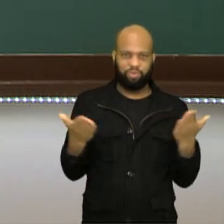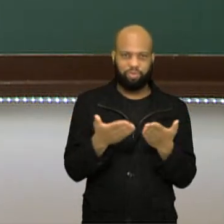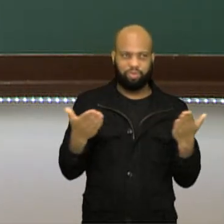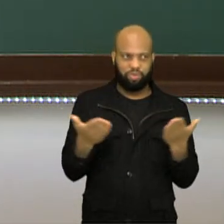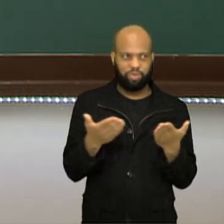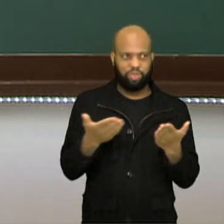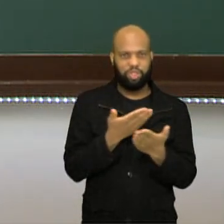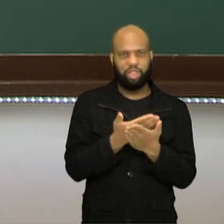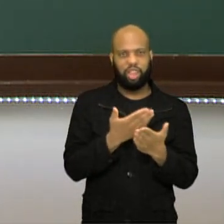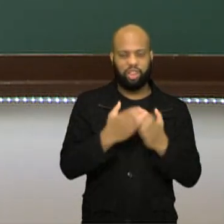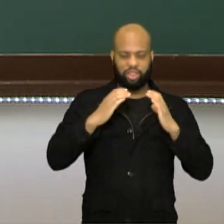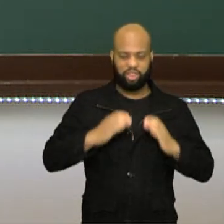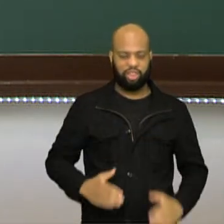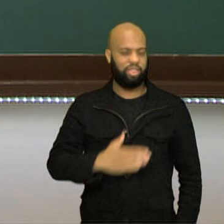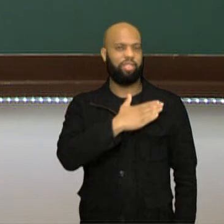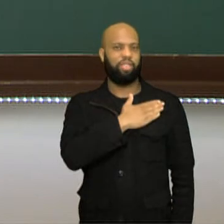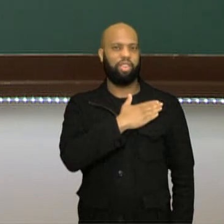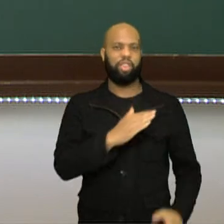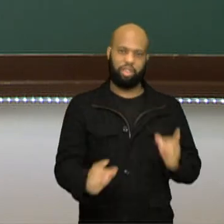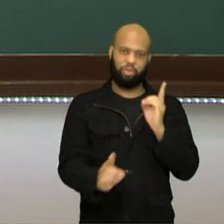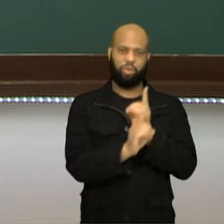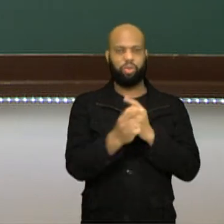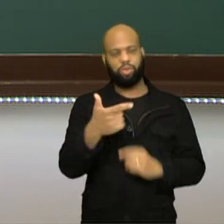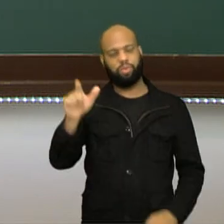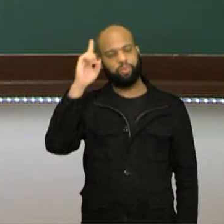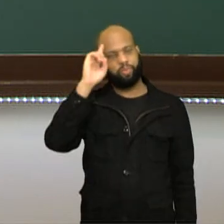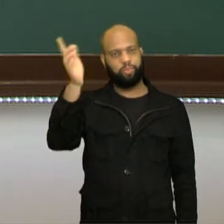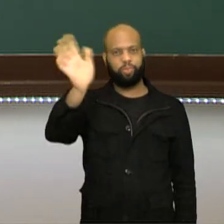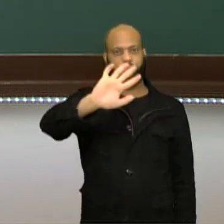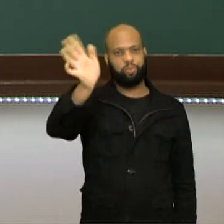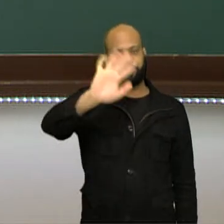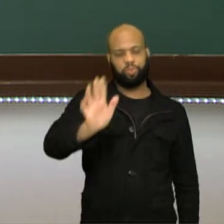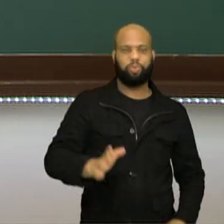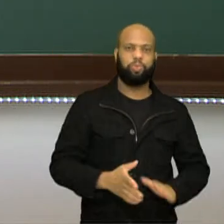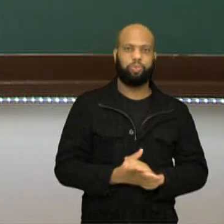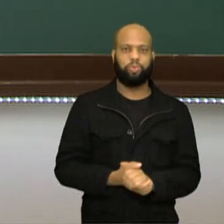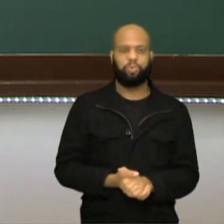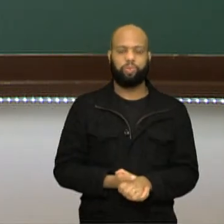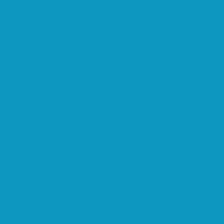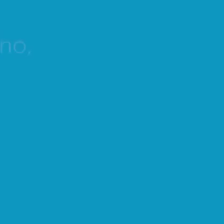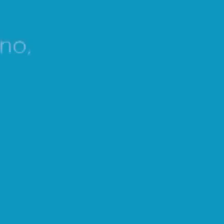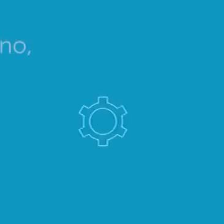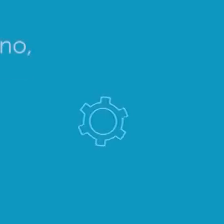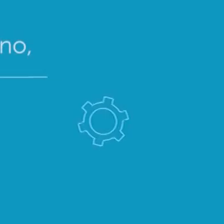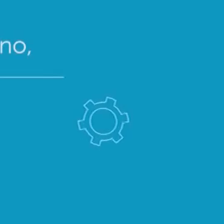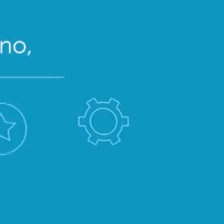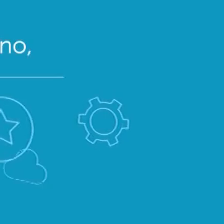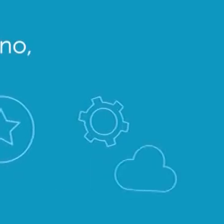mais uma aula aqui de Cidadania e Civismo e a gente se vê numa próxima. Tchau, tchau!